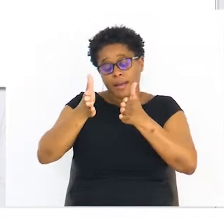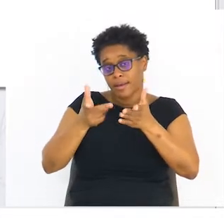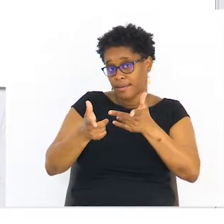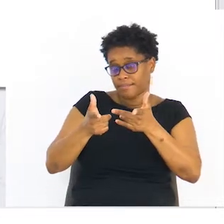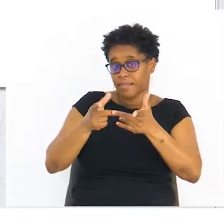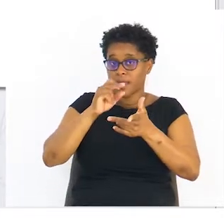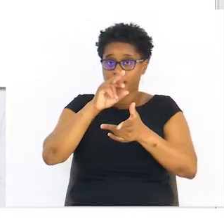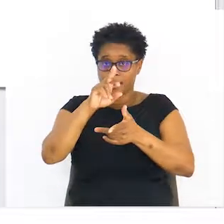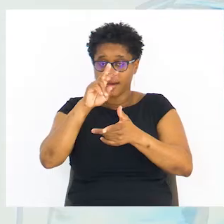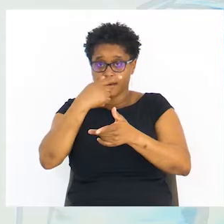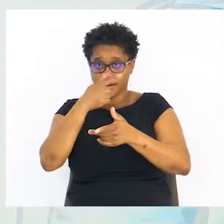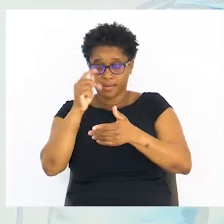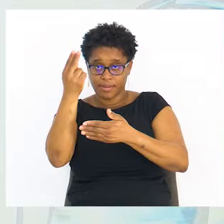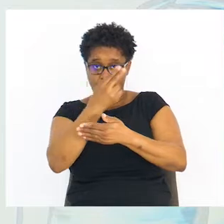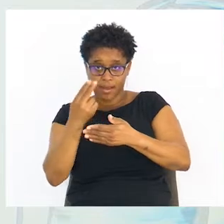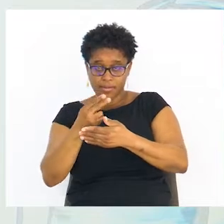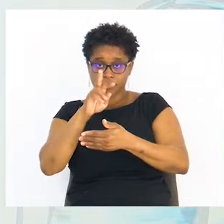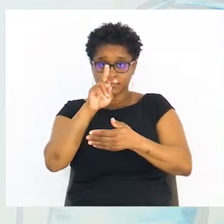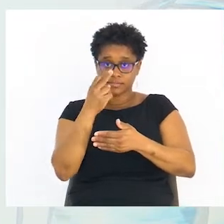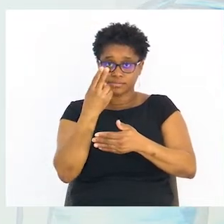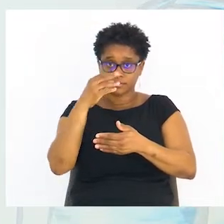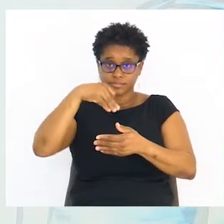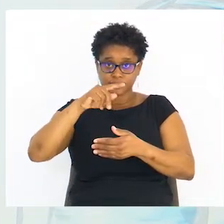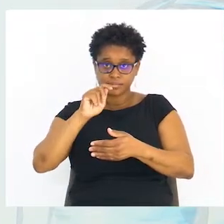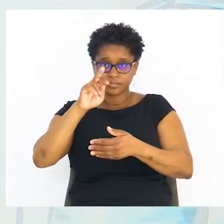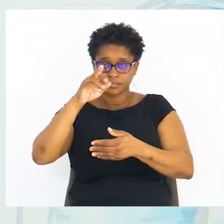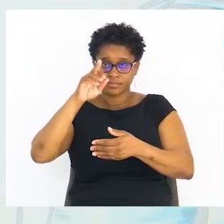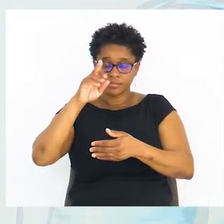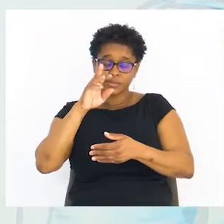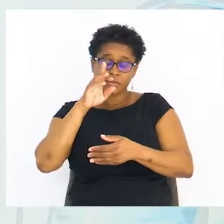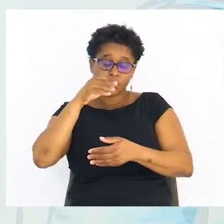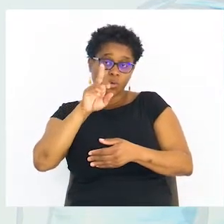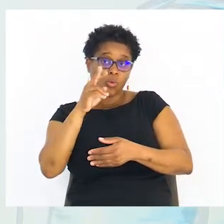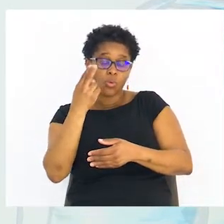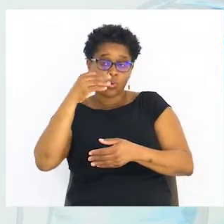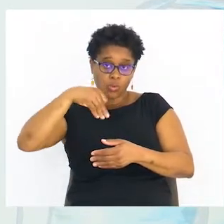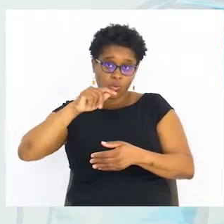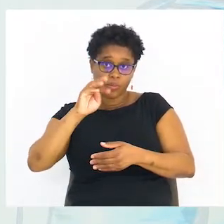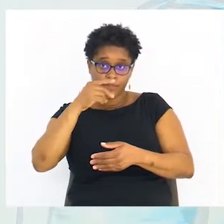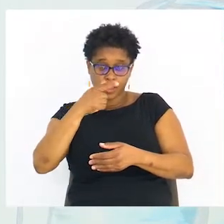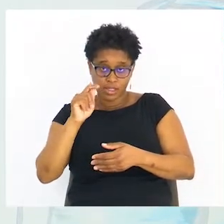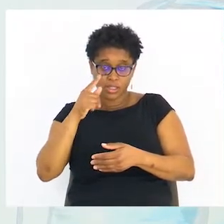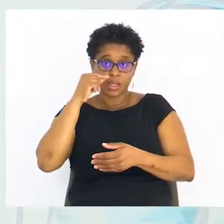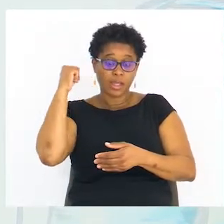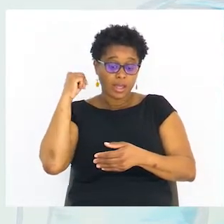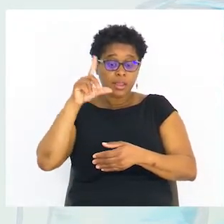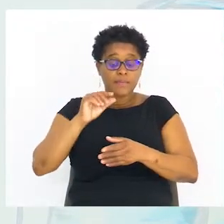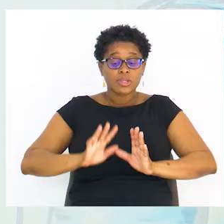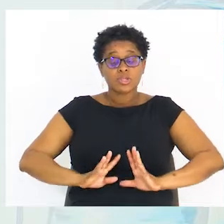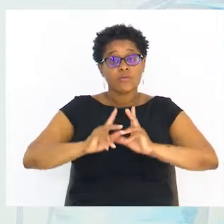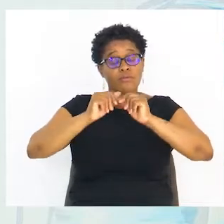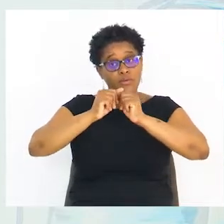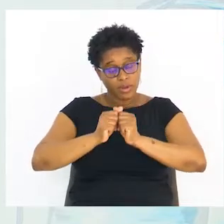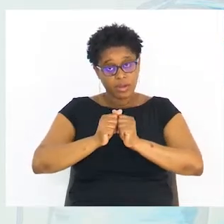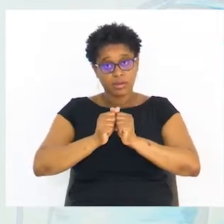paralelamente à arte rupestre, eles também desenvolveram a arte imobiliária. O que